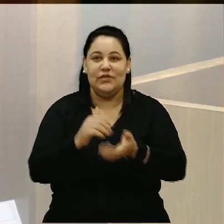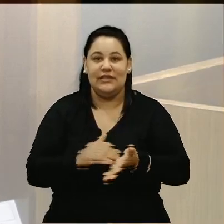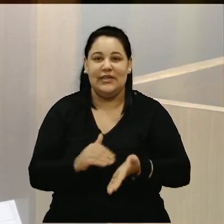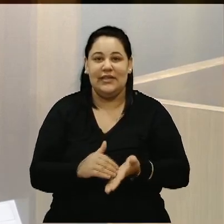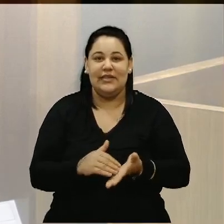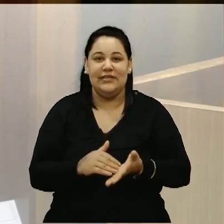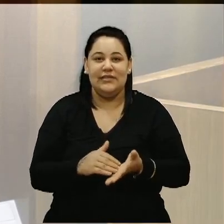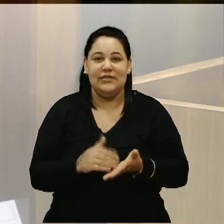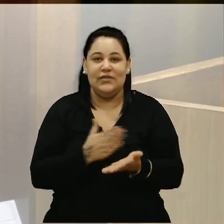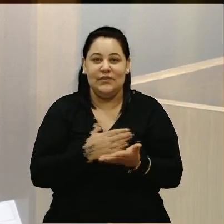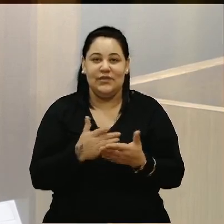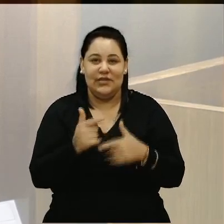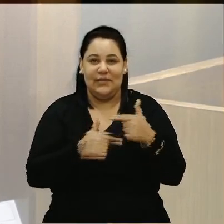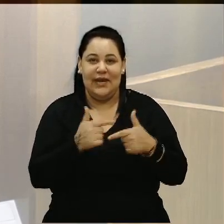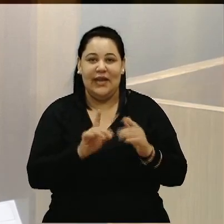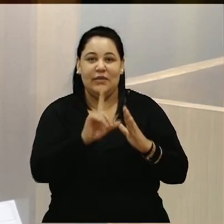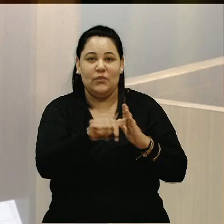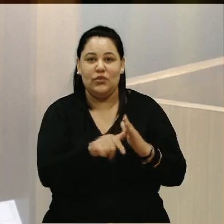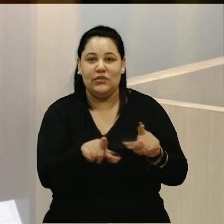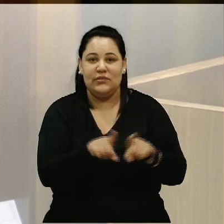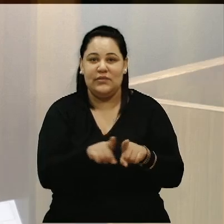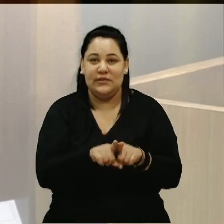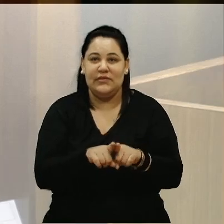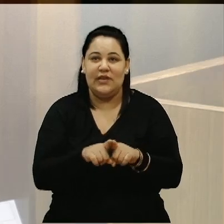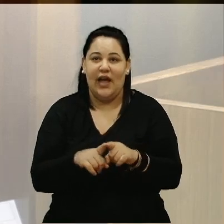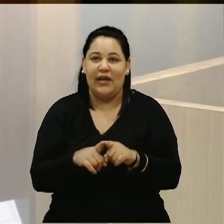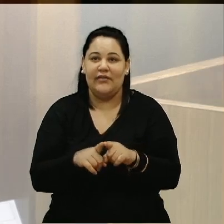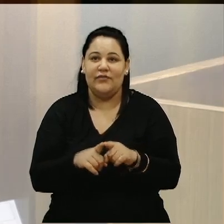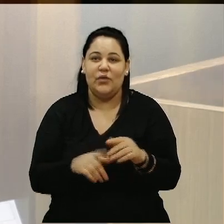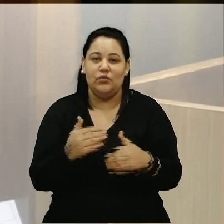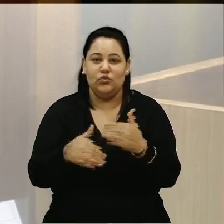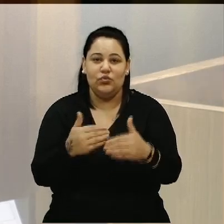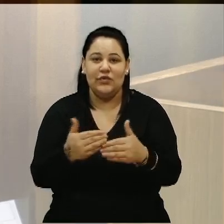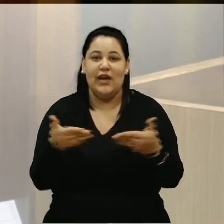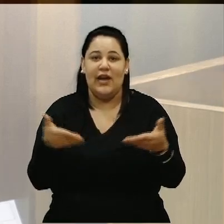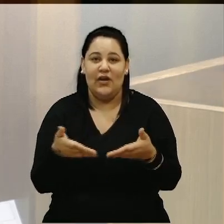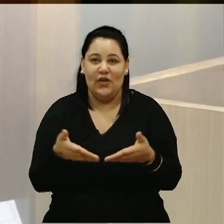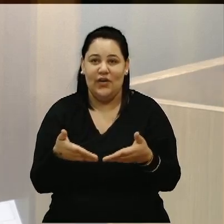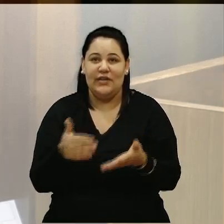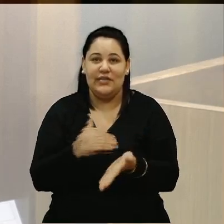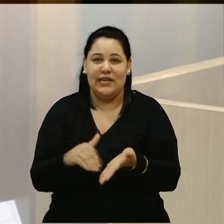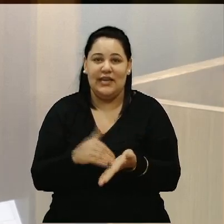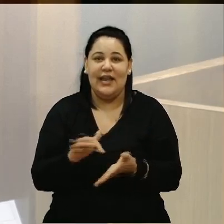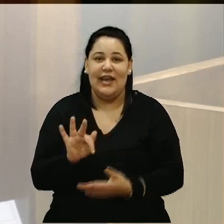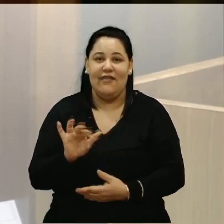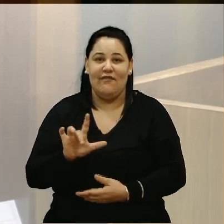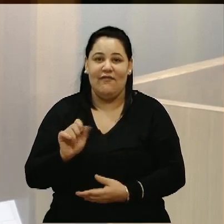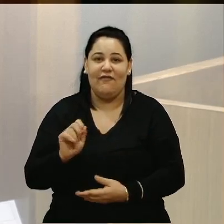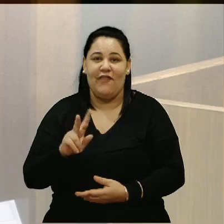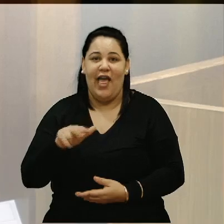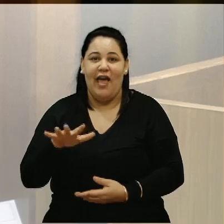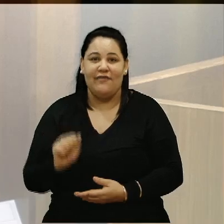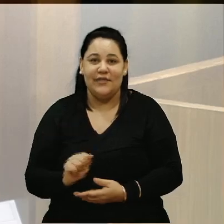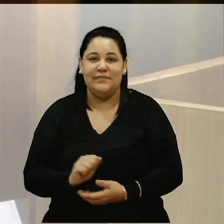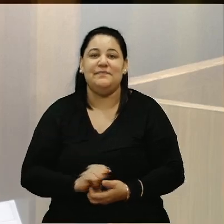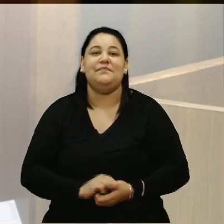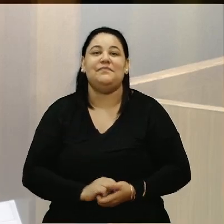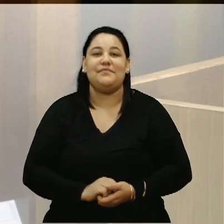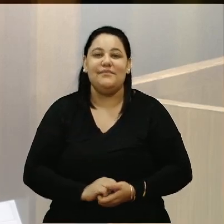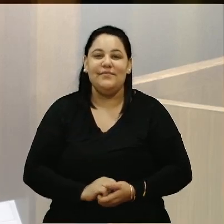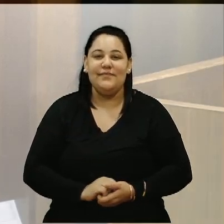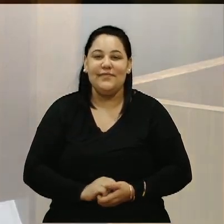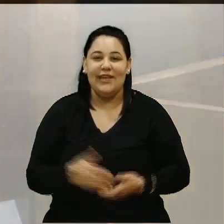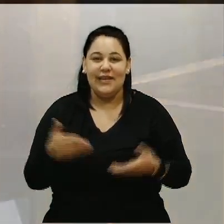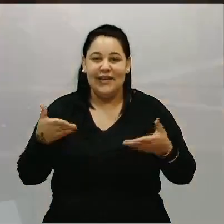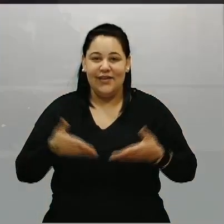assumiu posteriormente, assim andou, agora veio a secretária Flávia, e finalmente,